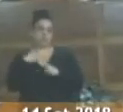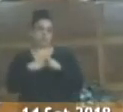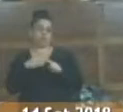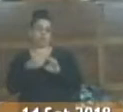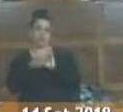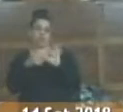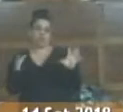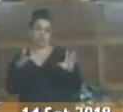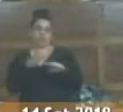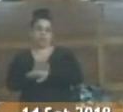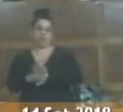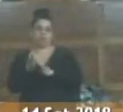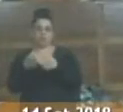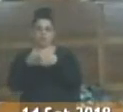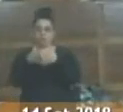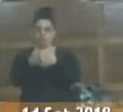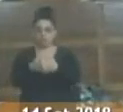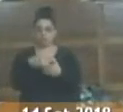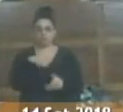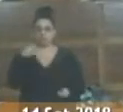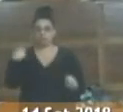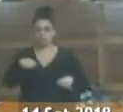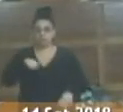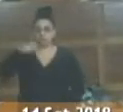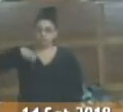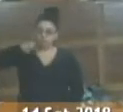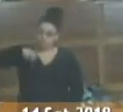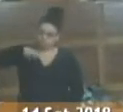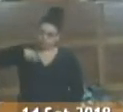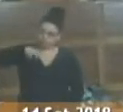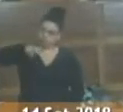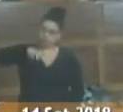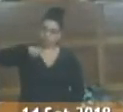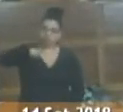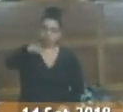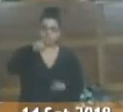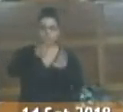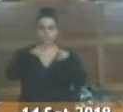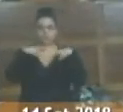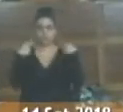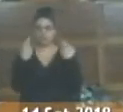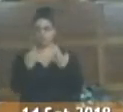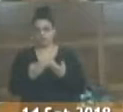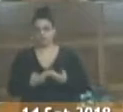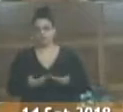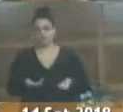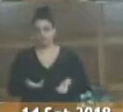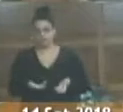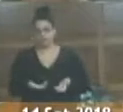deixam a gente ter acesso ao barco da escola. Nós temos que pegar a trilha para ir numa reunião. E